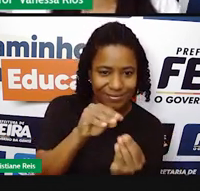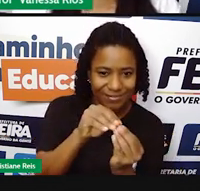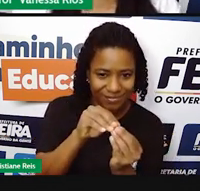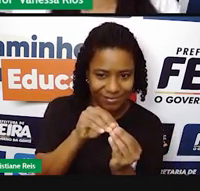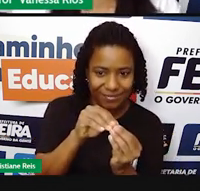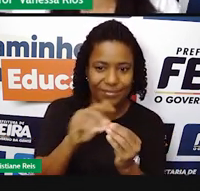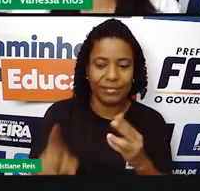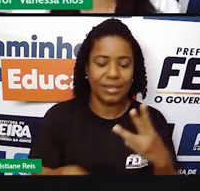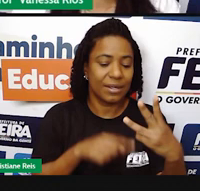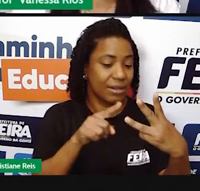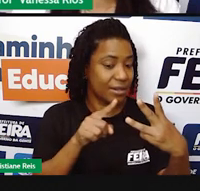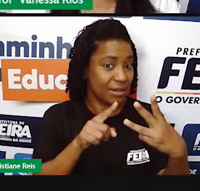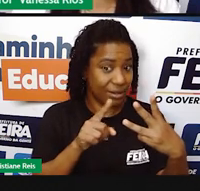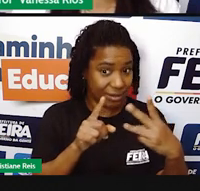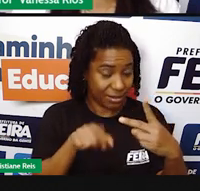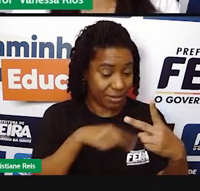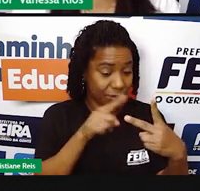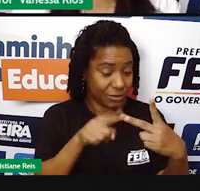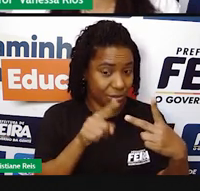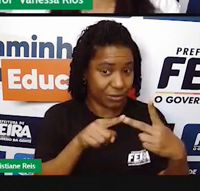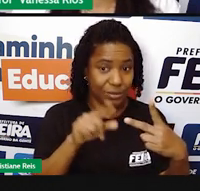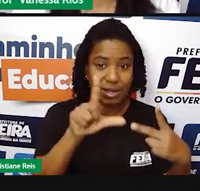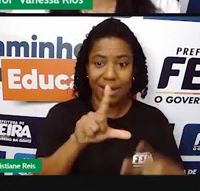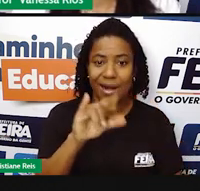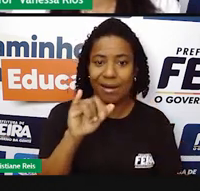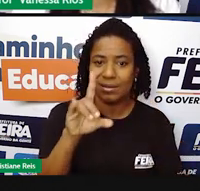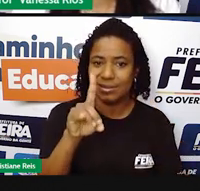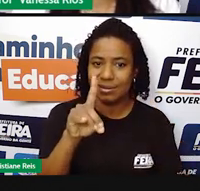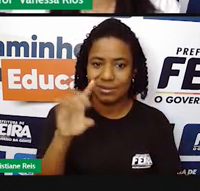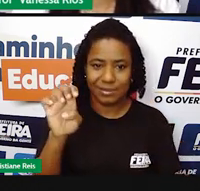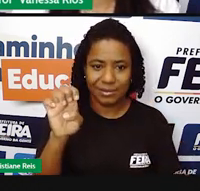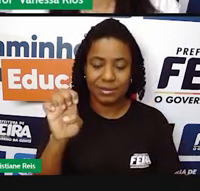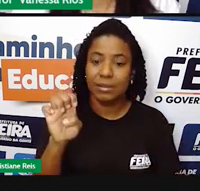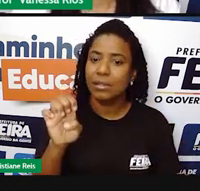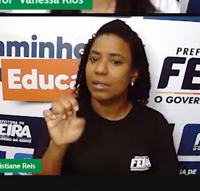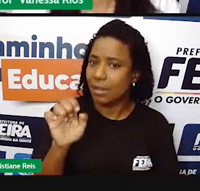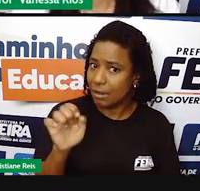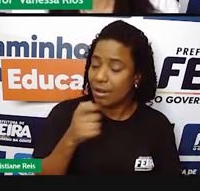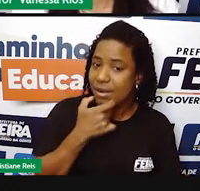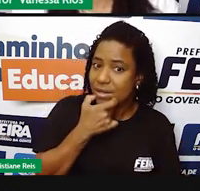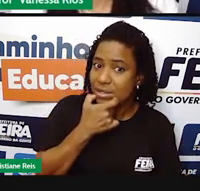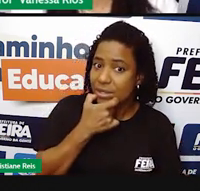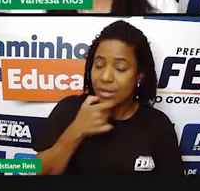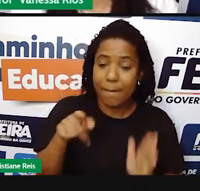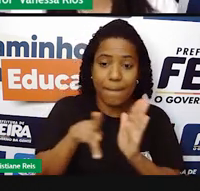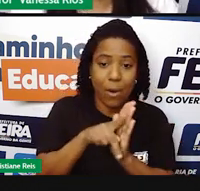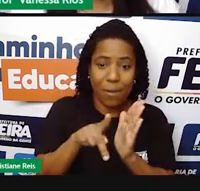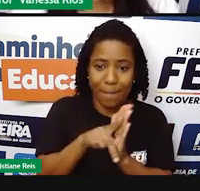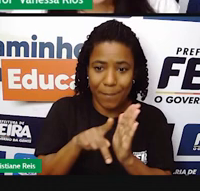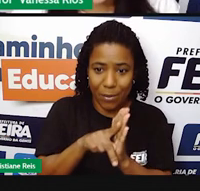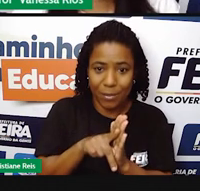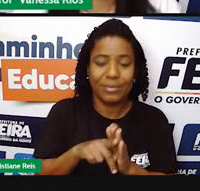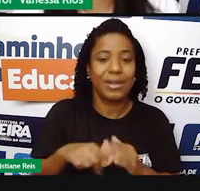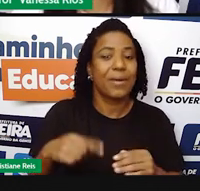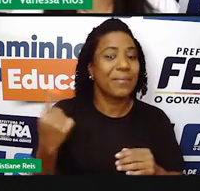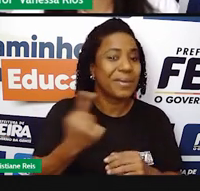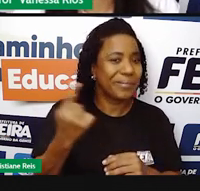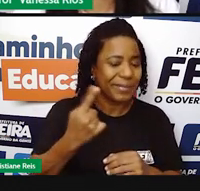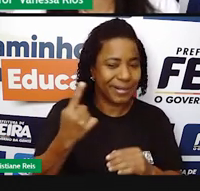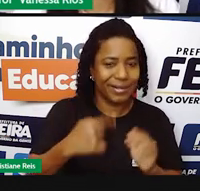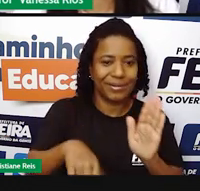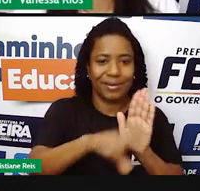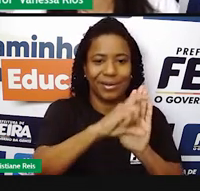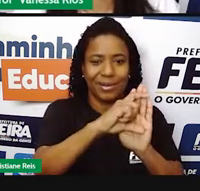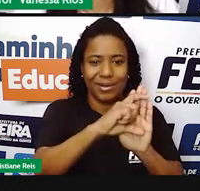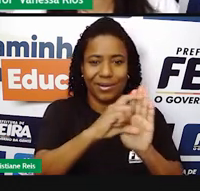lead, que vem da palavra em inglês lead, e aí corresponde normalmente ao primeiro parágrafo do texto, né? E